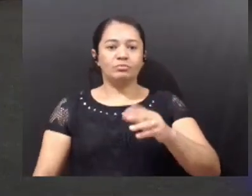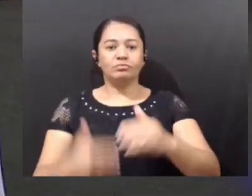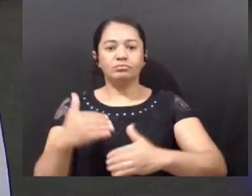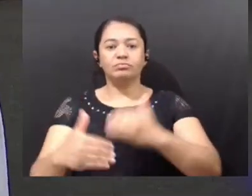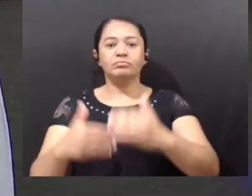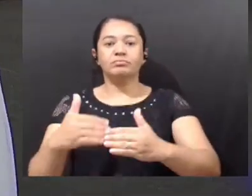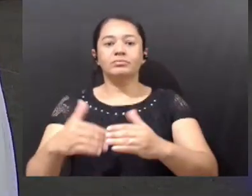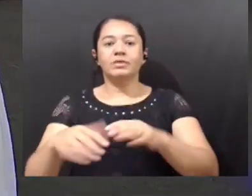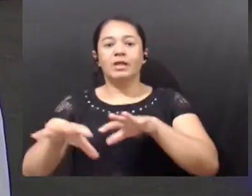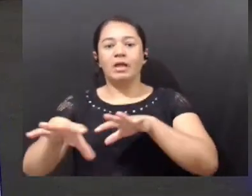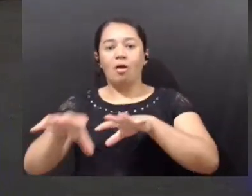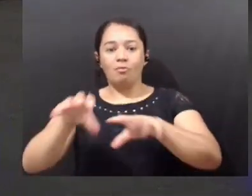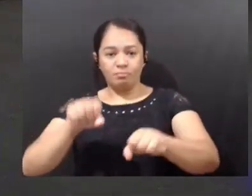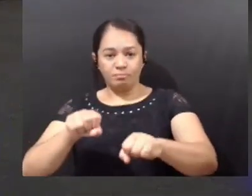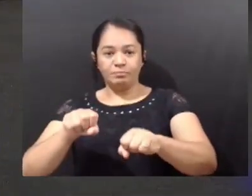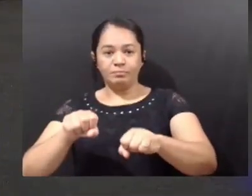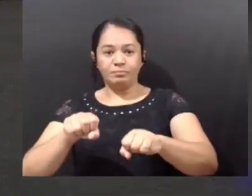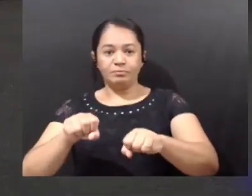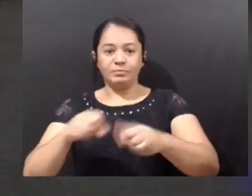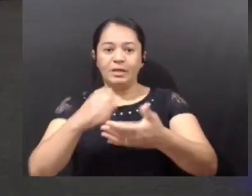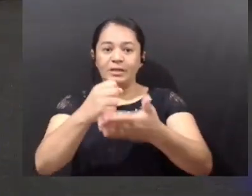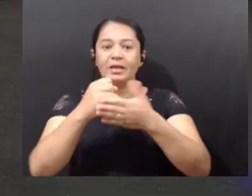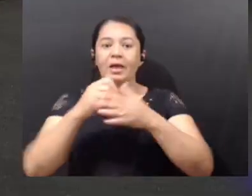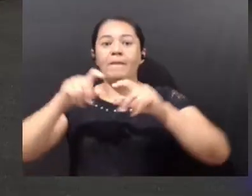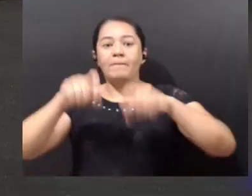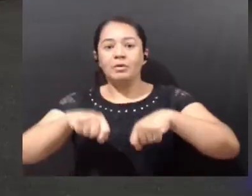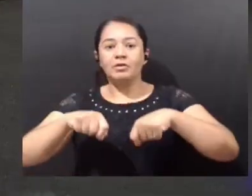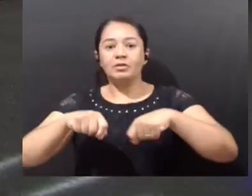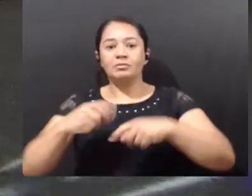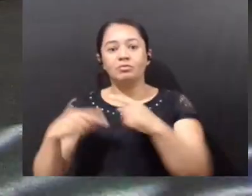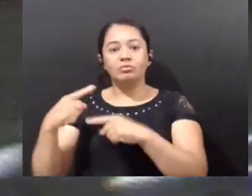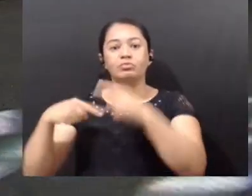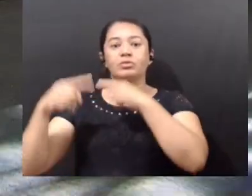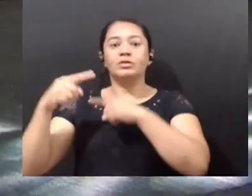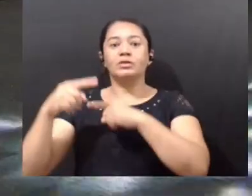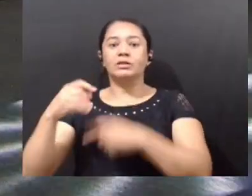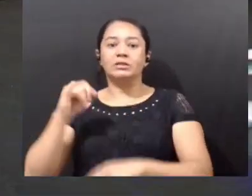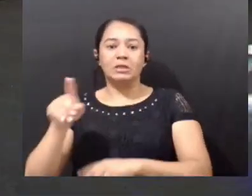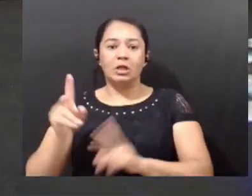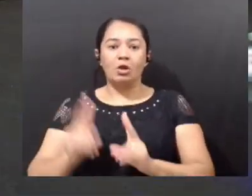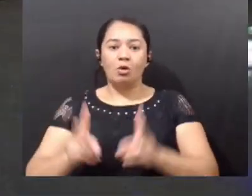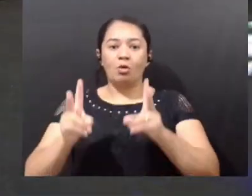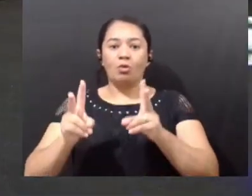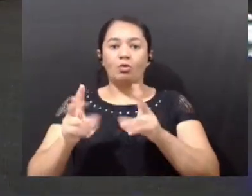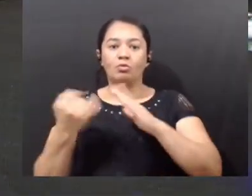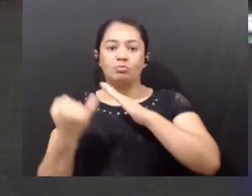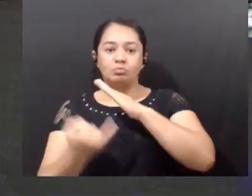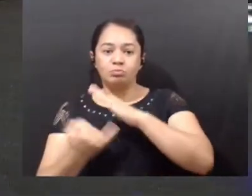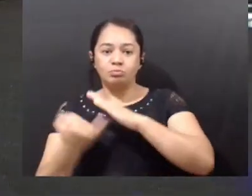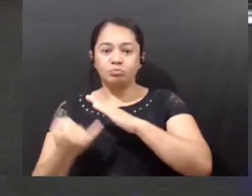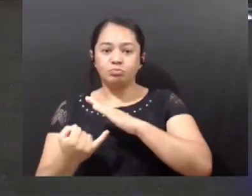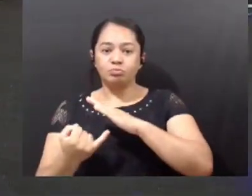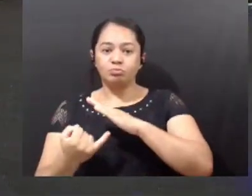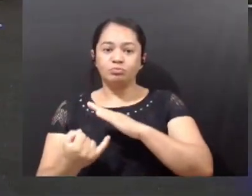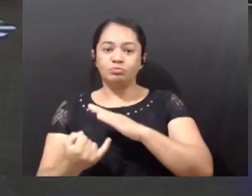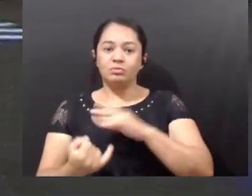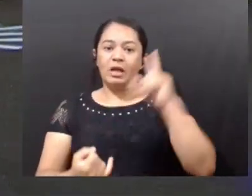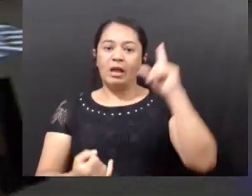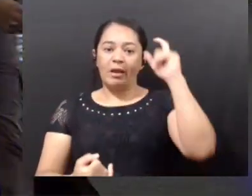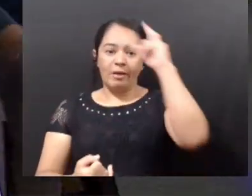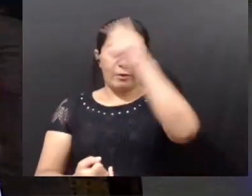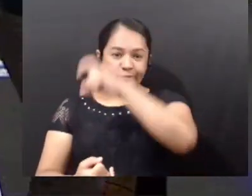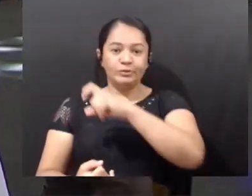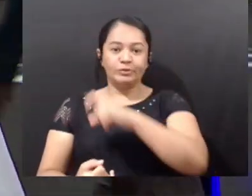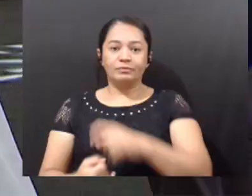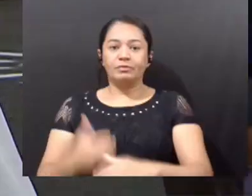formalização traz a possibilidade dele crescer. Se ele continuar na informalidade, né, é muito difícil que depois ele vá abrir uma